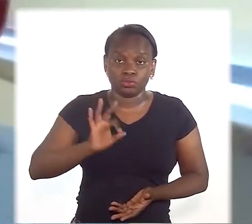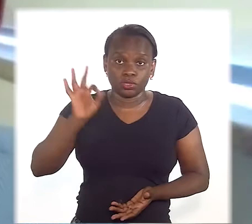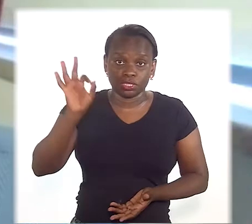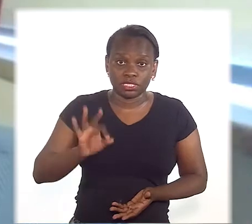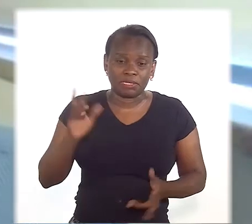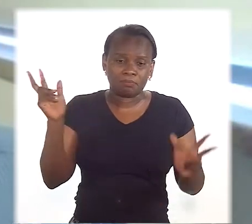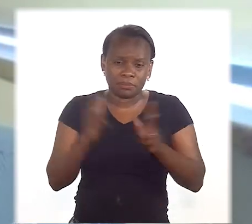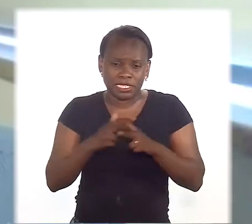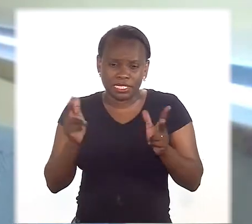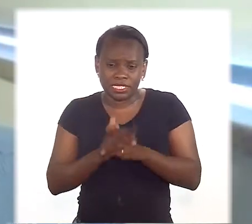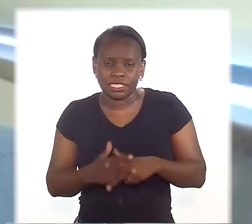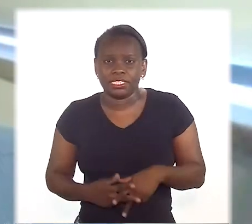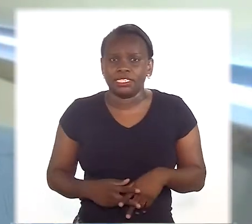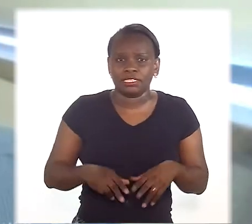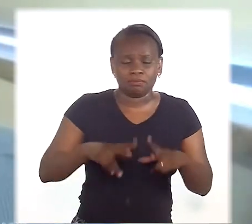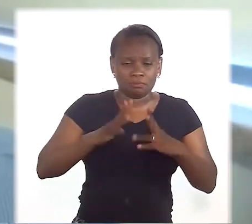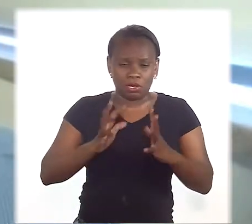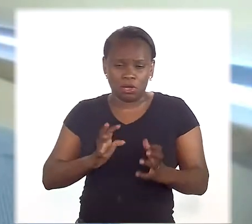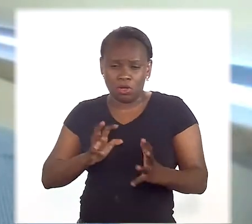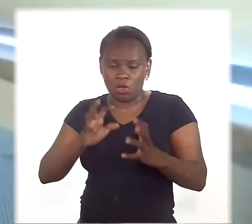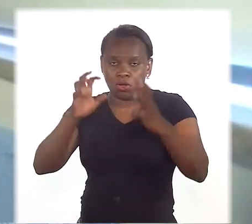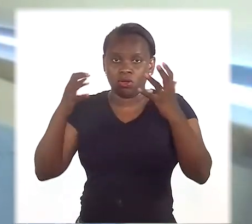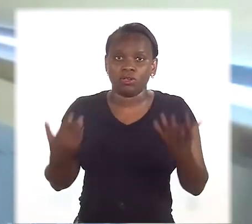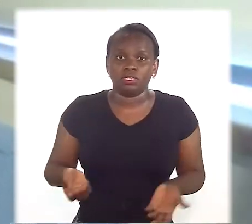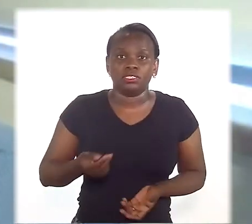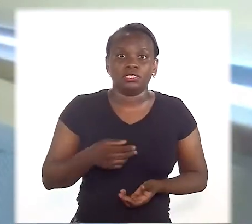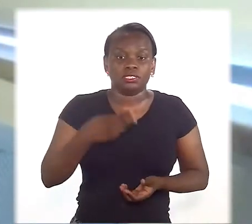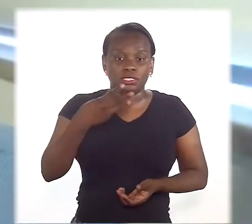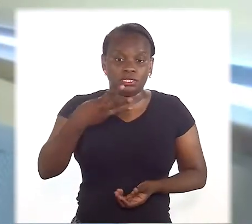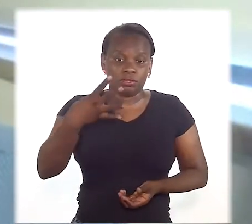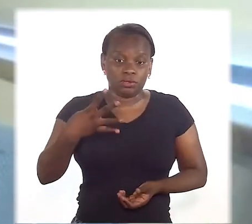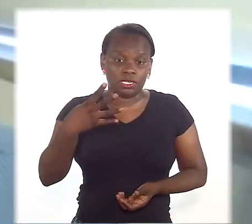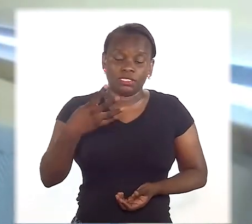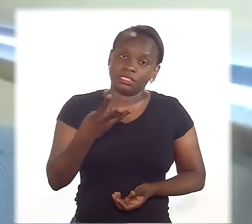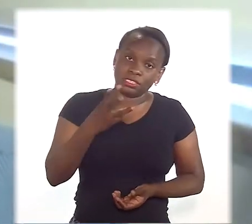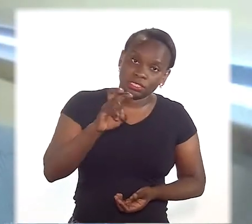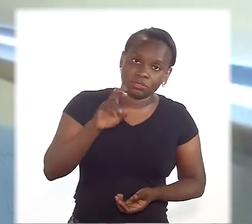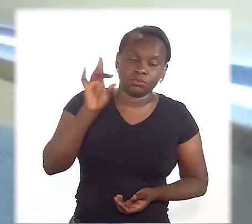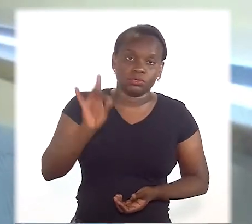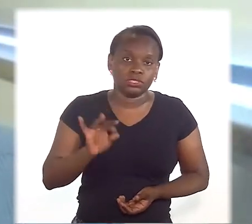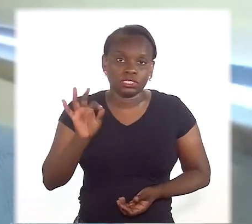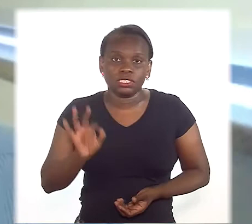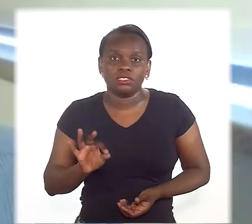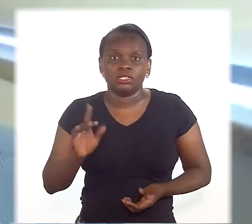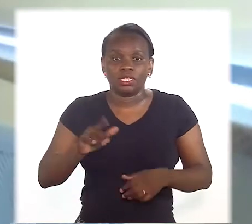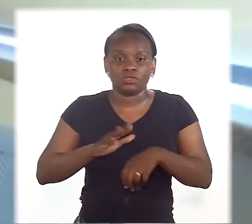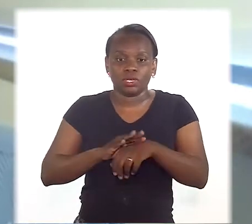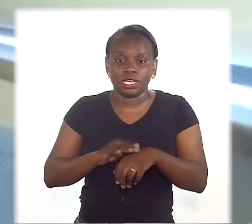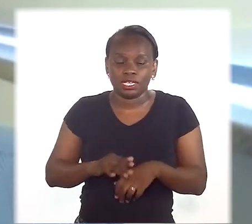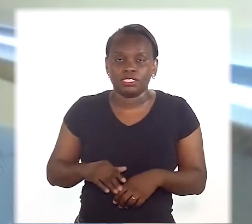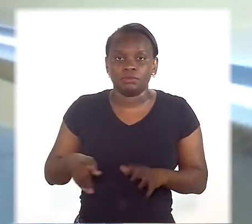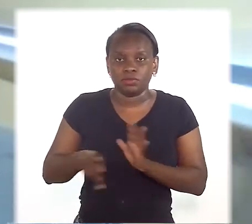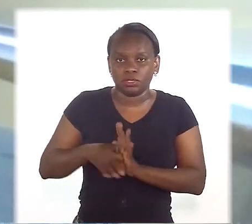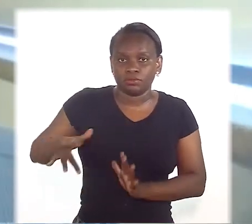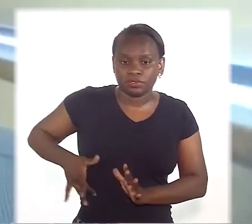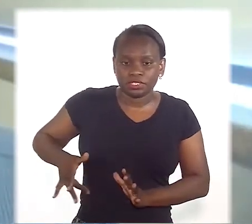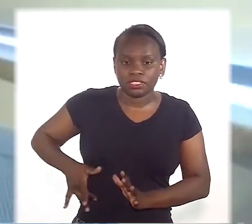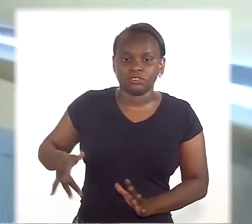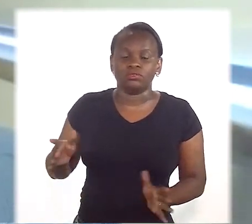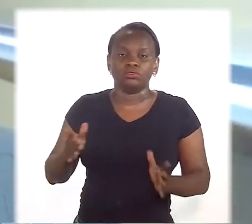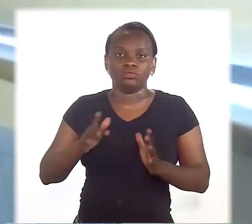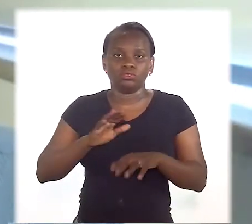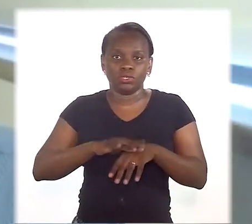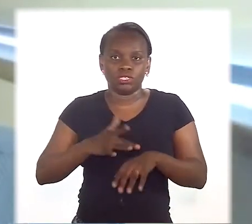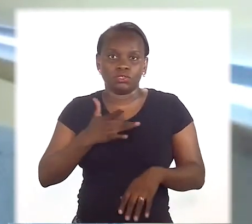21% através de brigas, beligerâncias, 34, 35% de doenças, como doenças